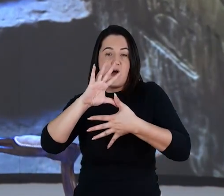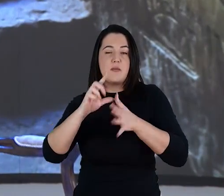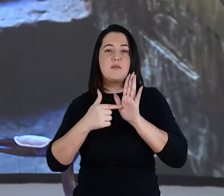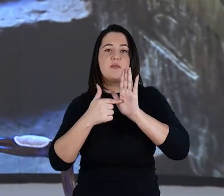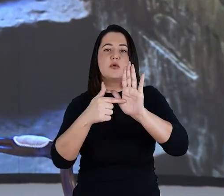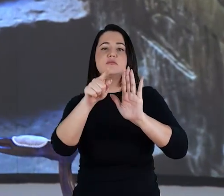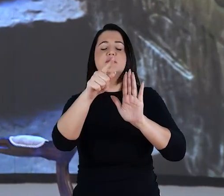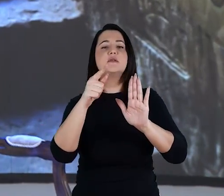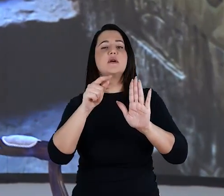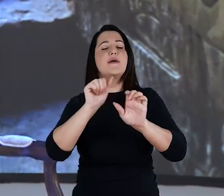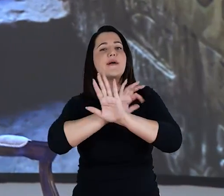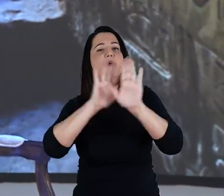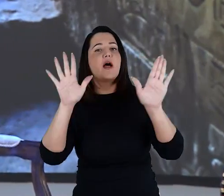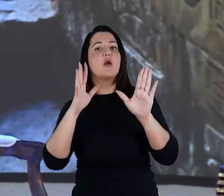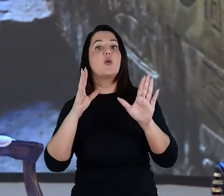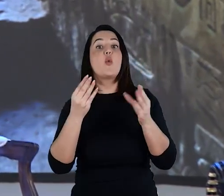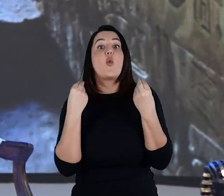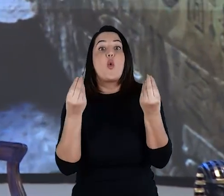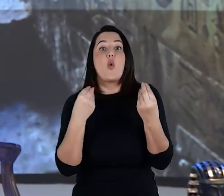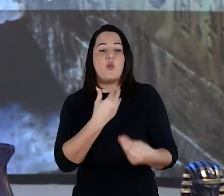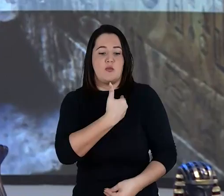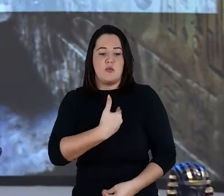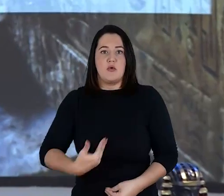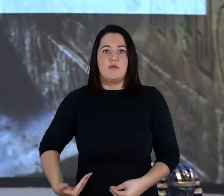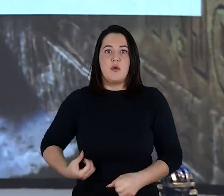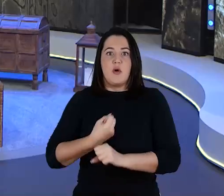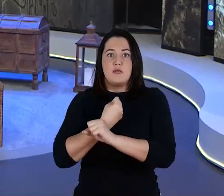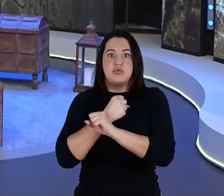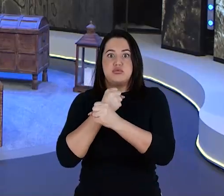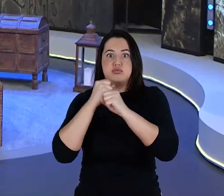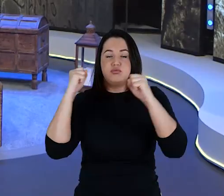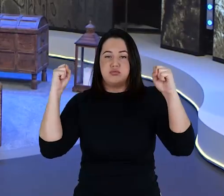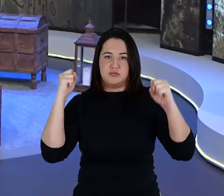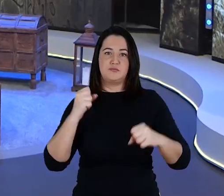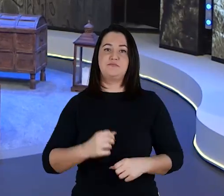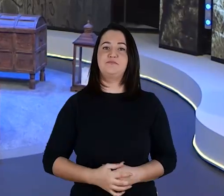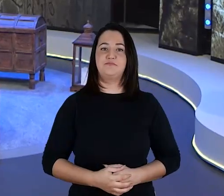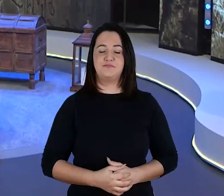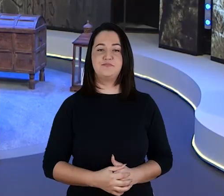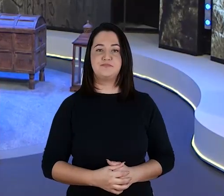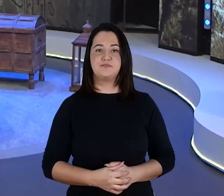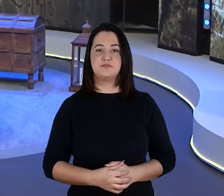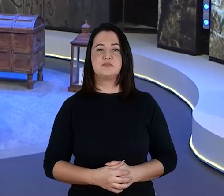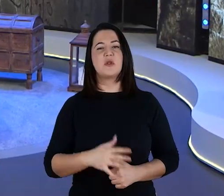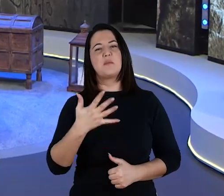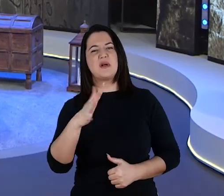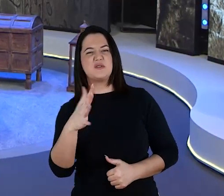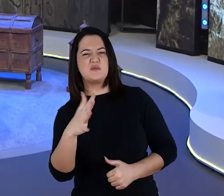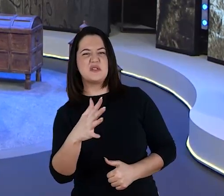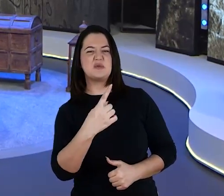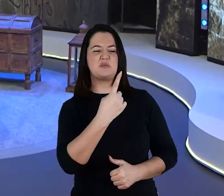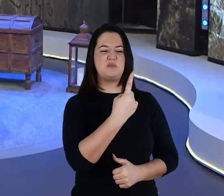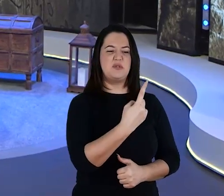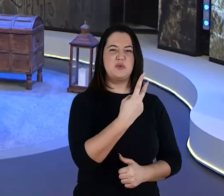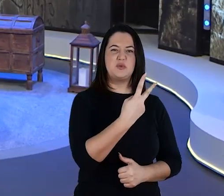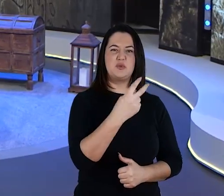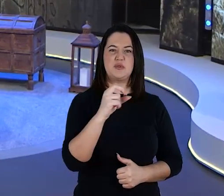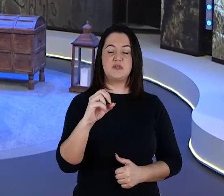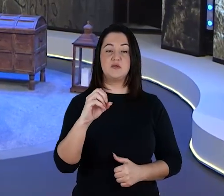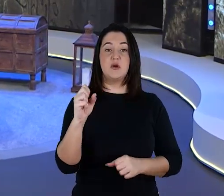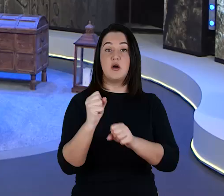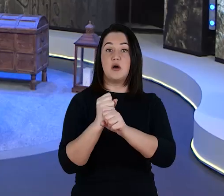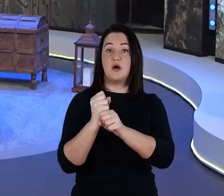você possa saber qual foi o tamanho do Império Hitita. Vamos ver aqui. Até por volta de 1200